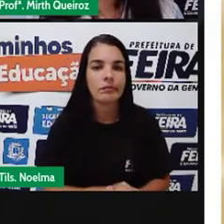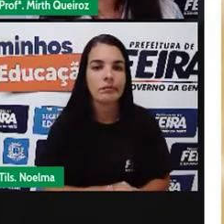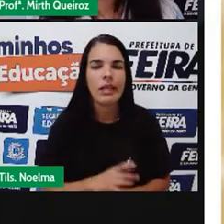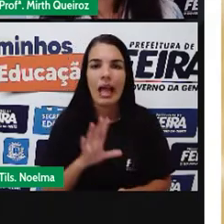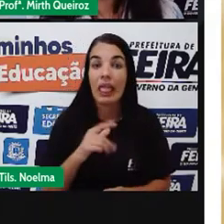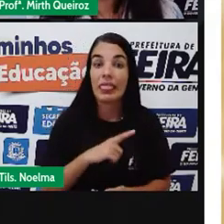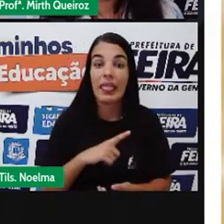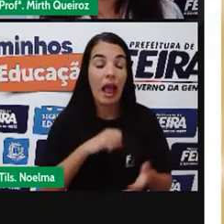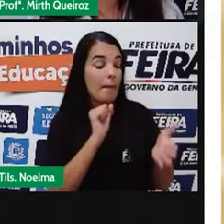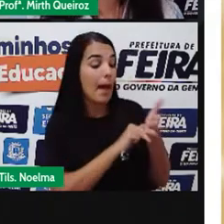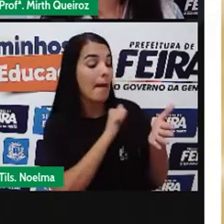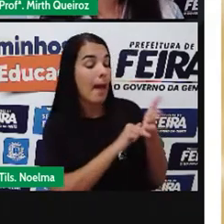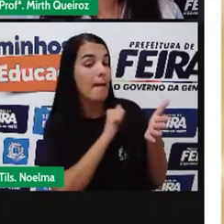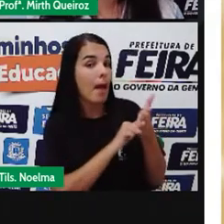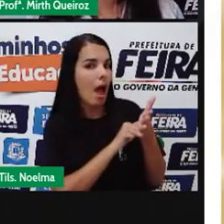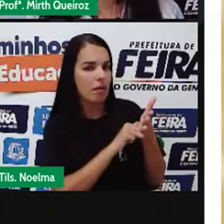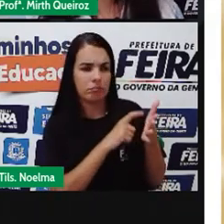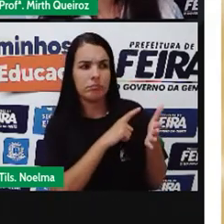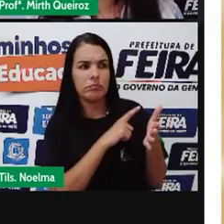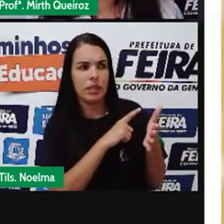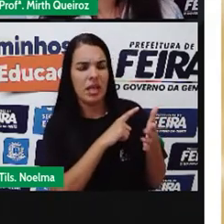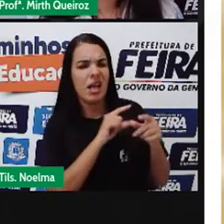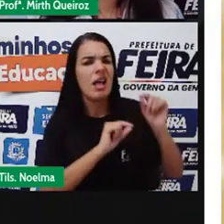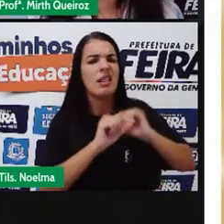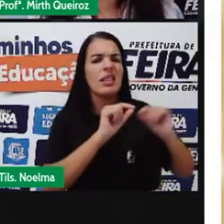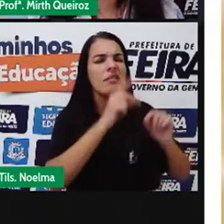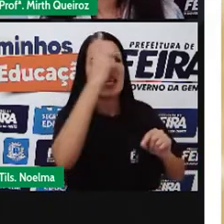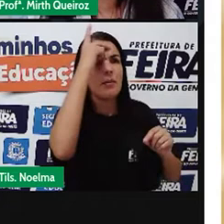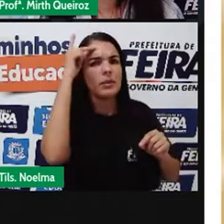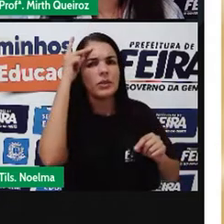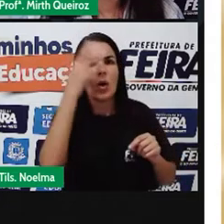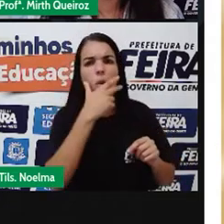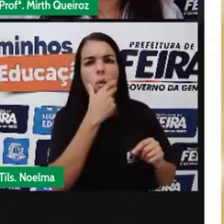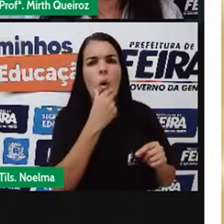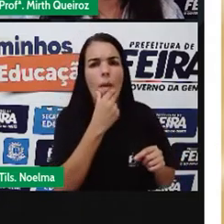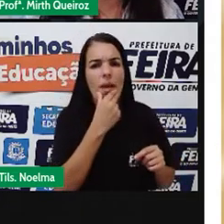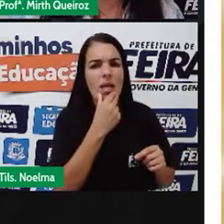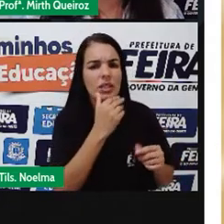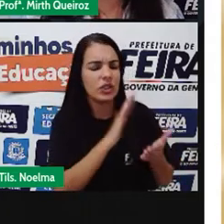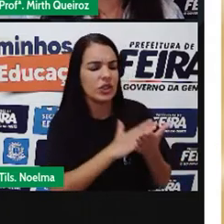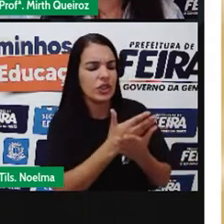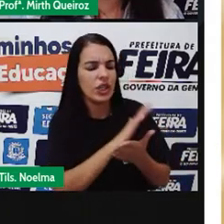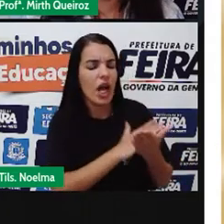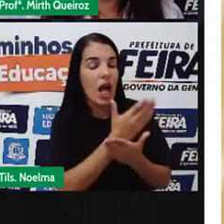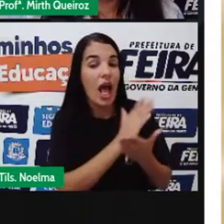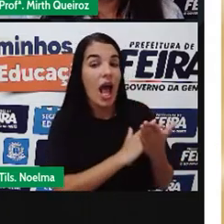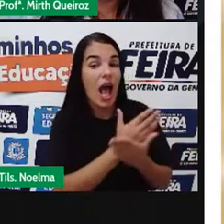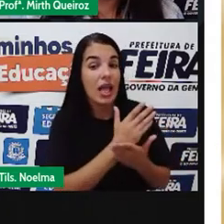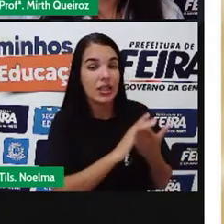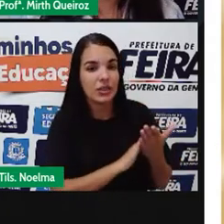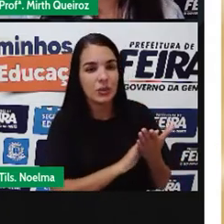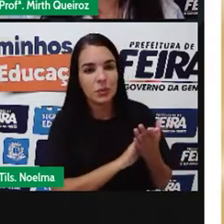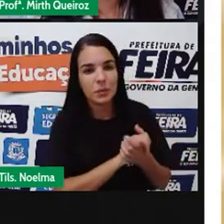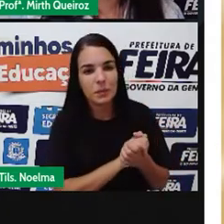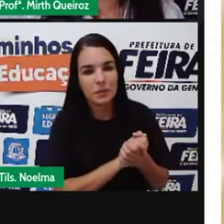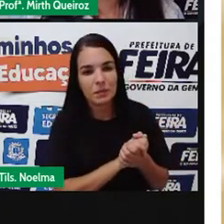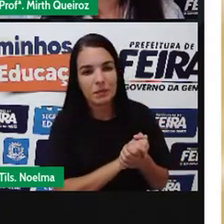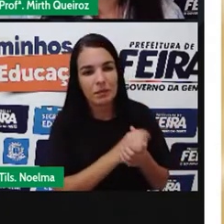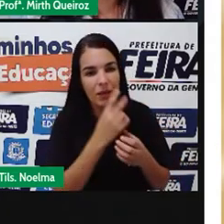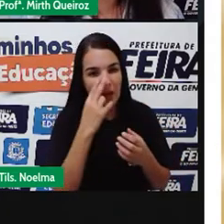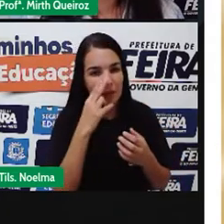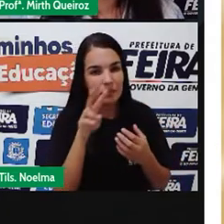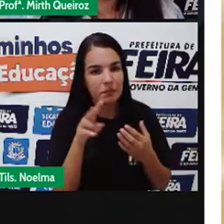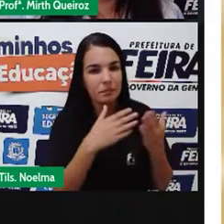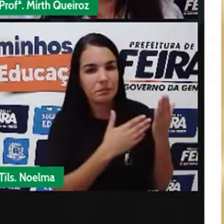Tem alguém batendo na porta. Deve ser aquele chato da Defesa Civil. E aí nós temos uma pedra caindo